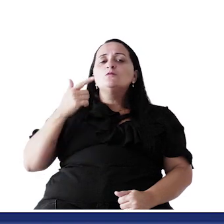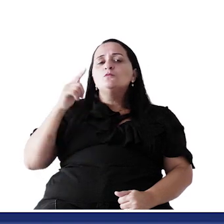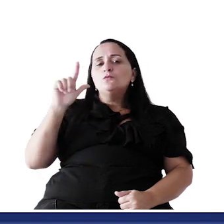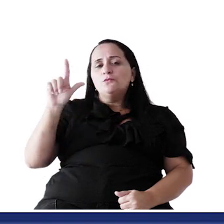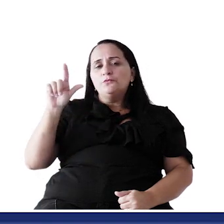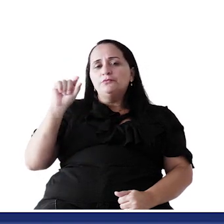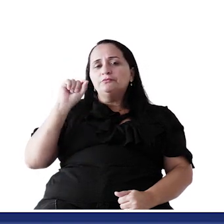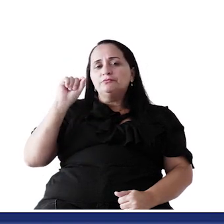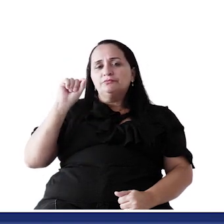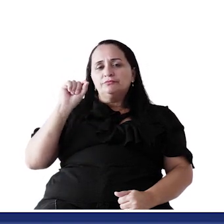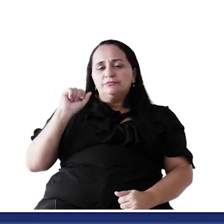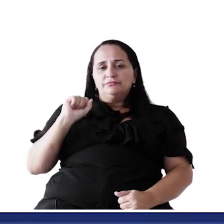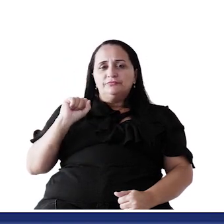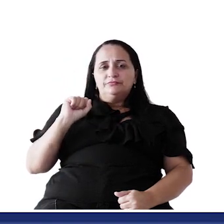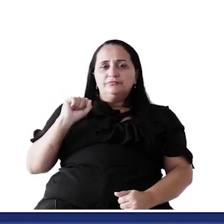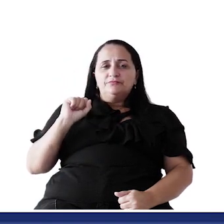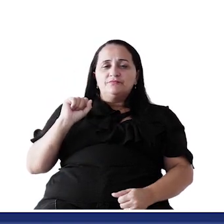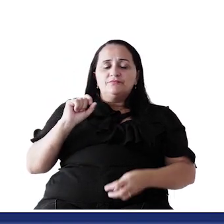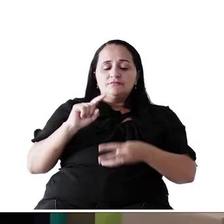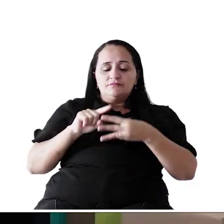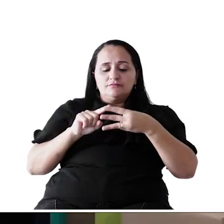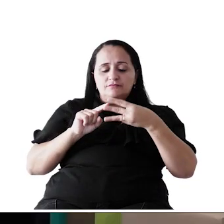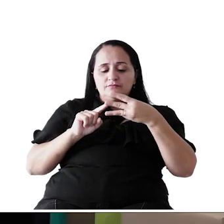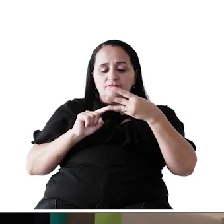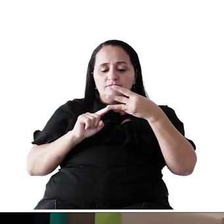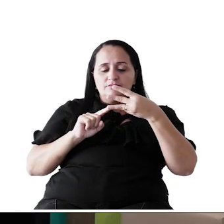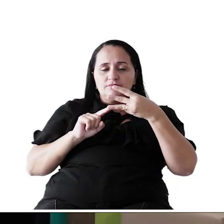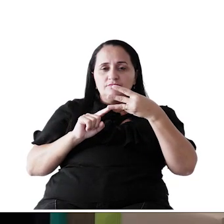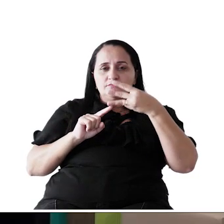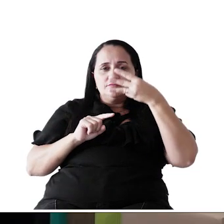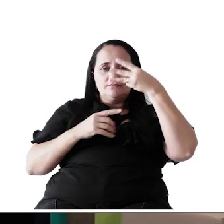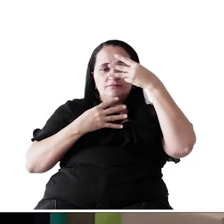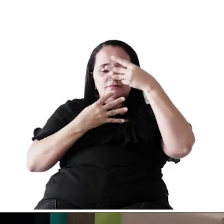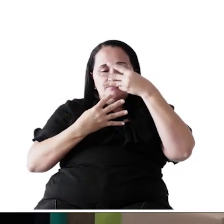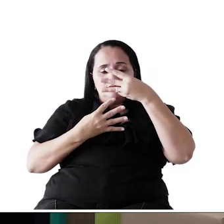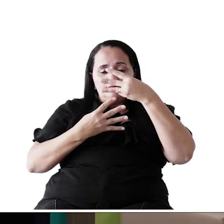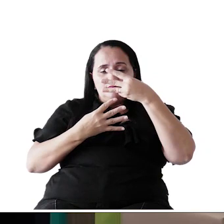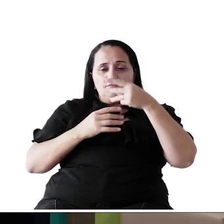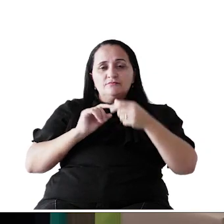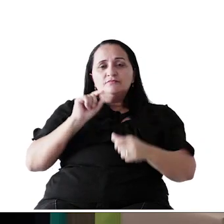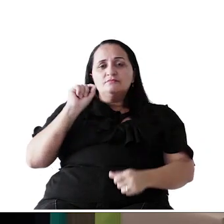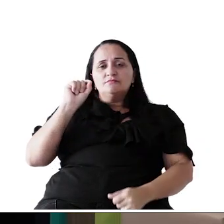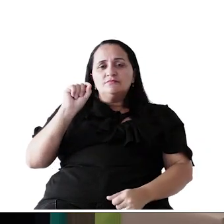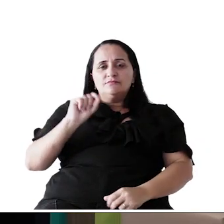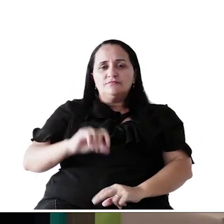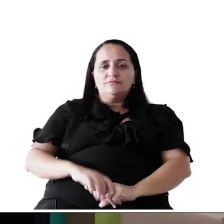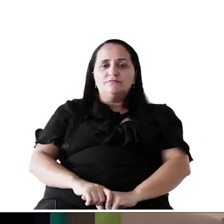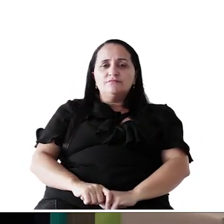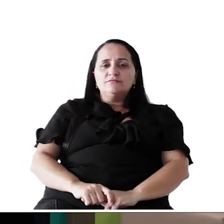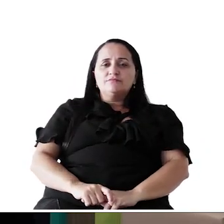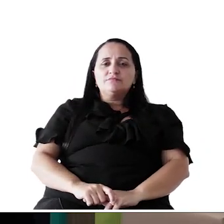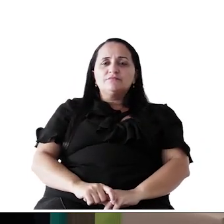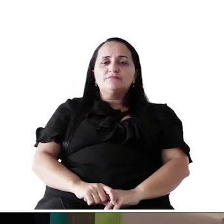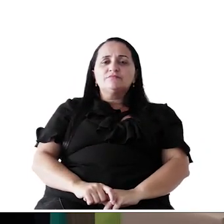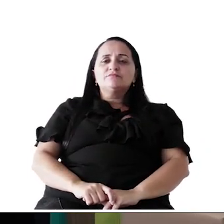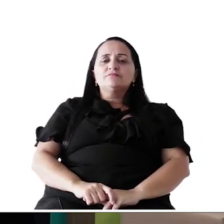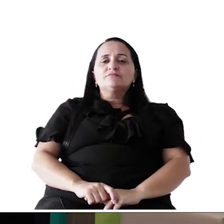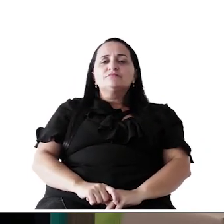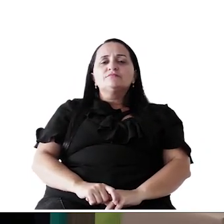de trigo, utilizou 3 partes. Então, 3 partes. Essa